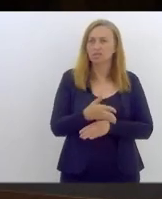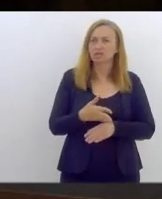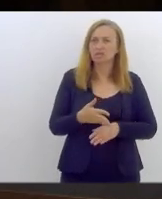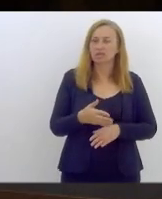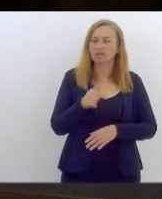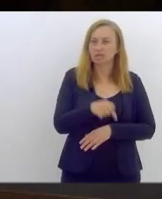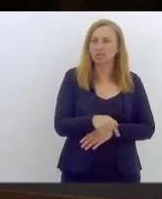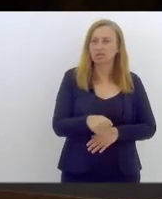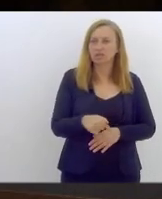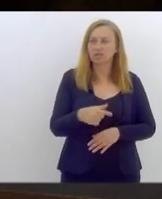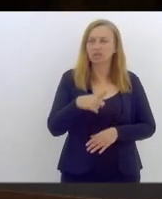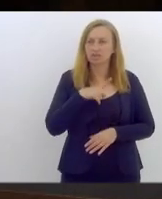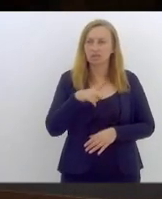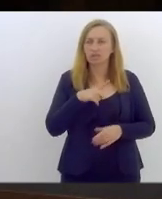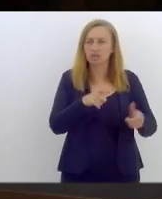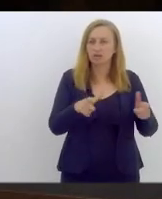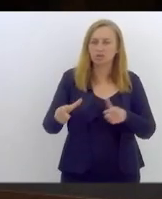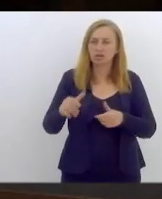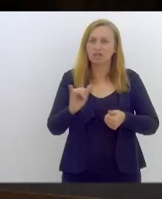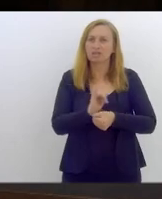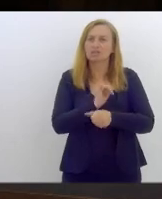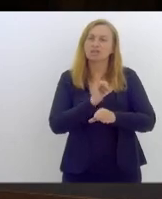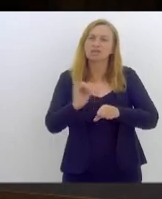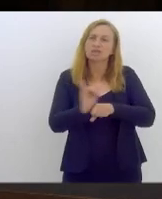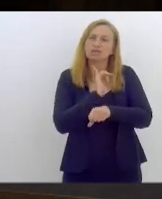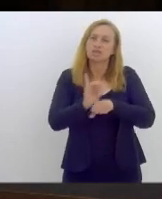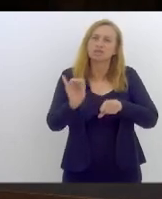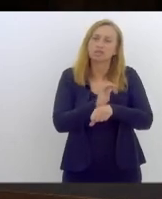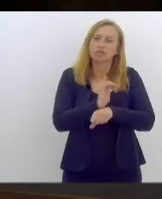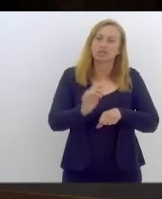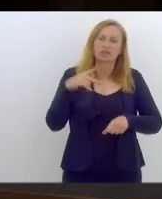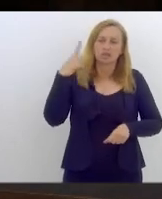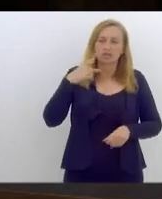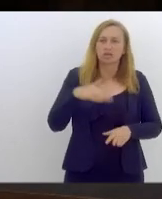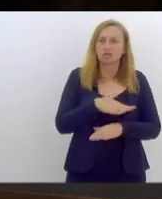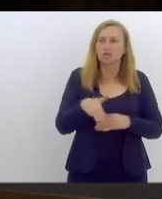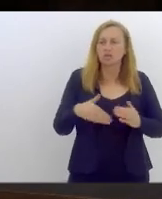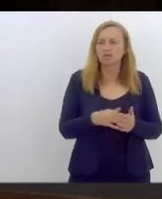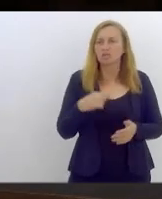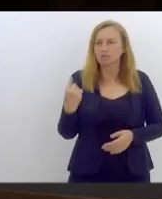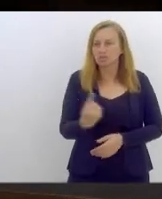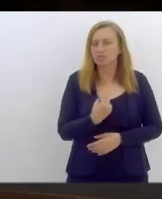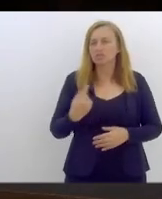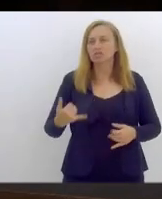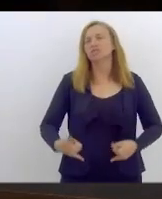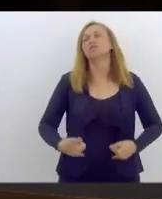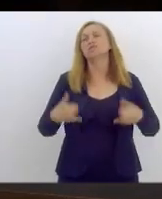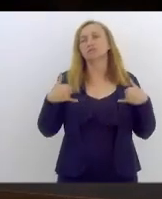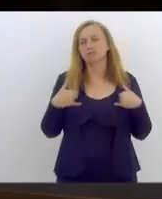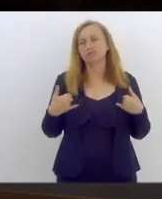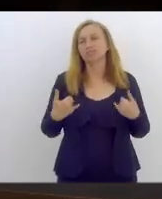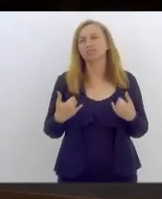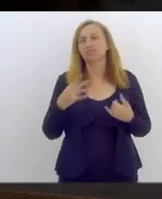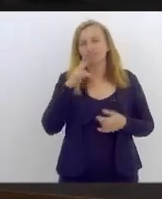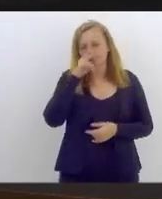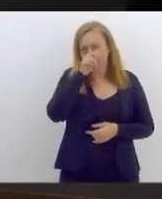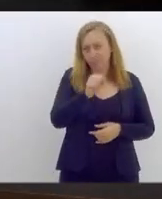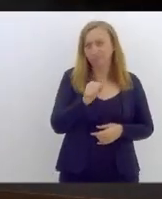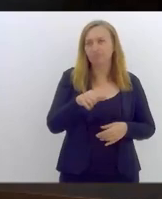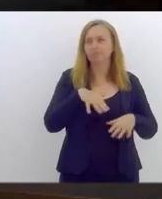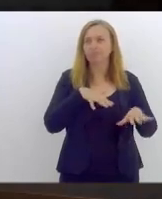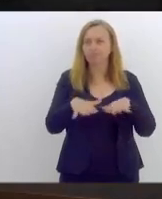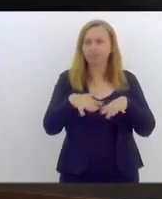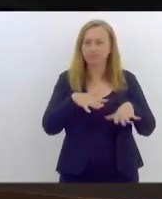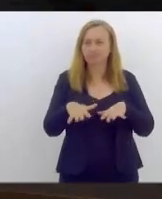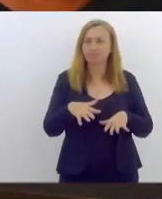e ocupar posições estratégicas no Parlamento. Então, eu acho que todas e todos nós estamos honradas da força desse movimento